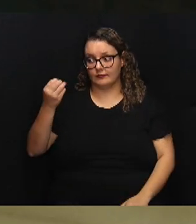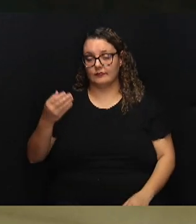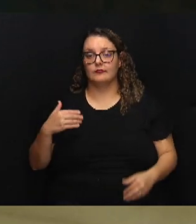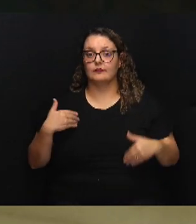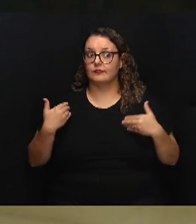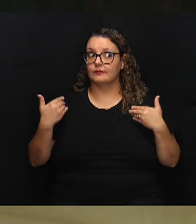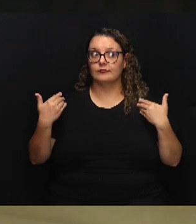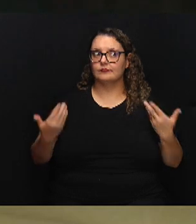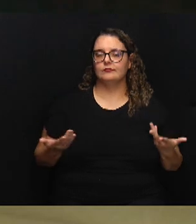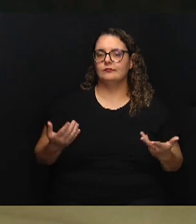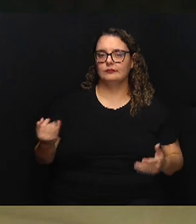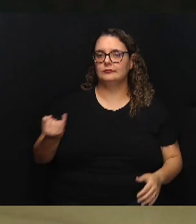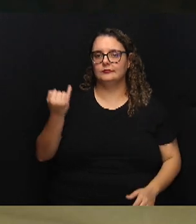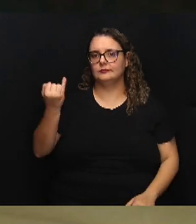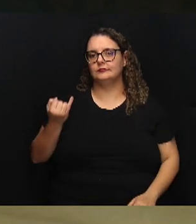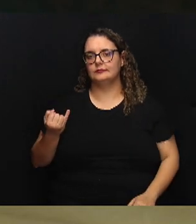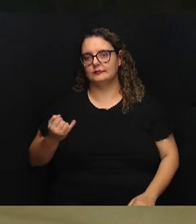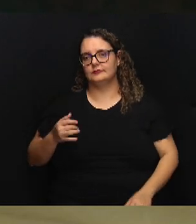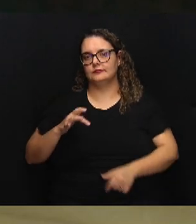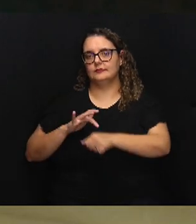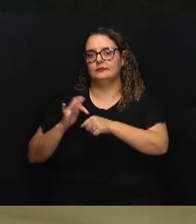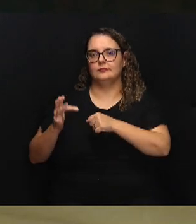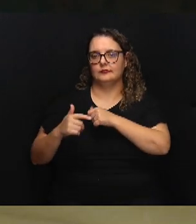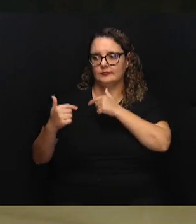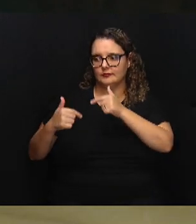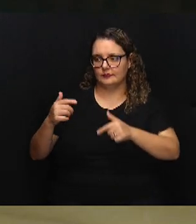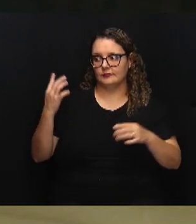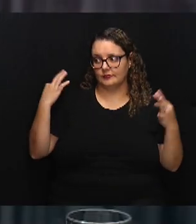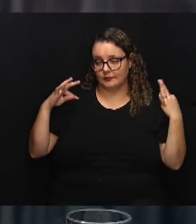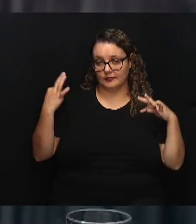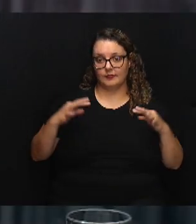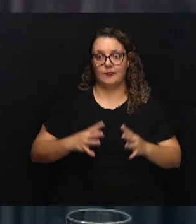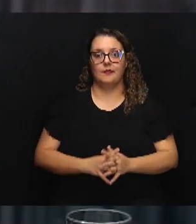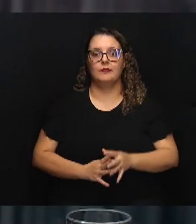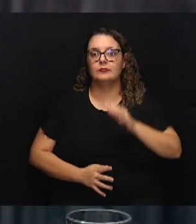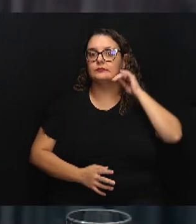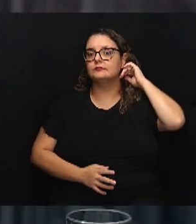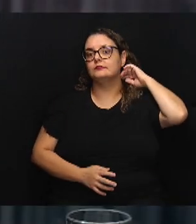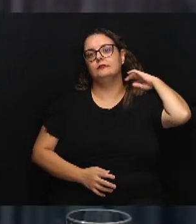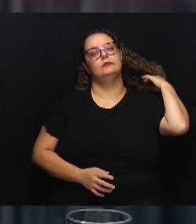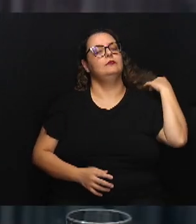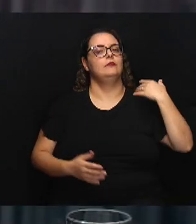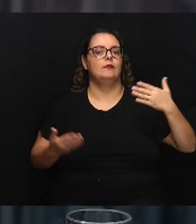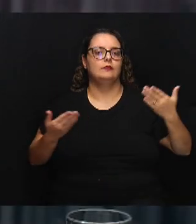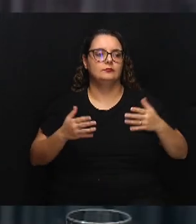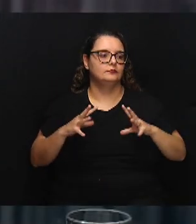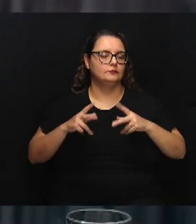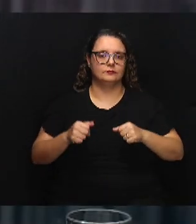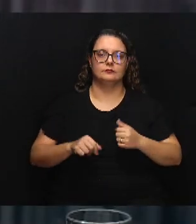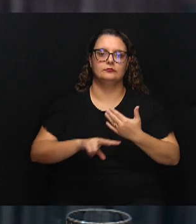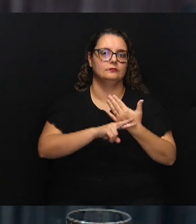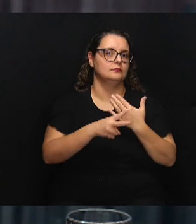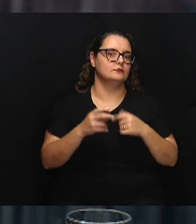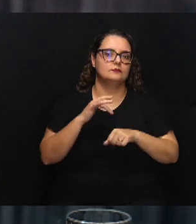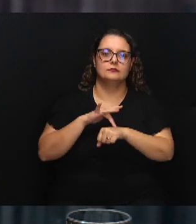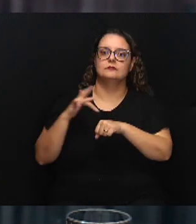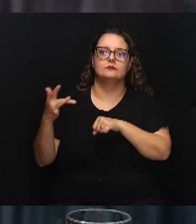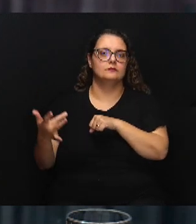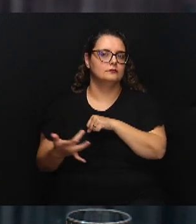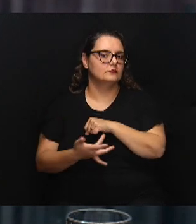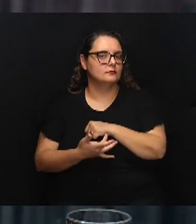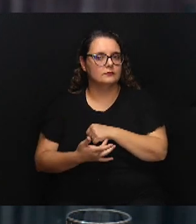que é a relevância da rede social para vocês que trabalham com turismo? Hoje, total. A influência da rede social no turismo